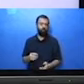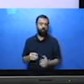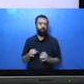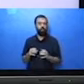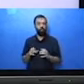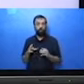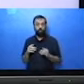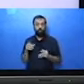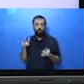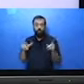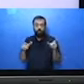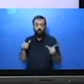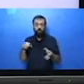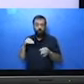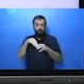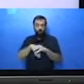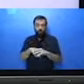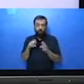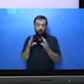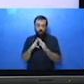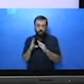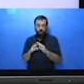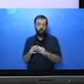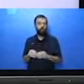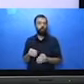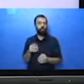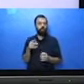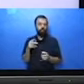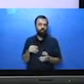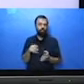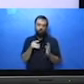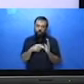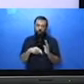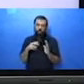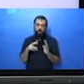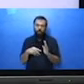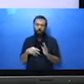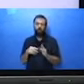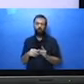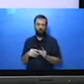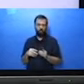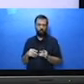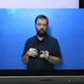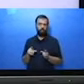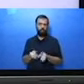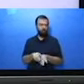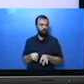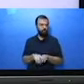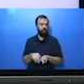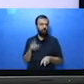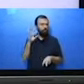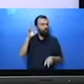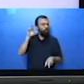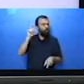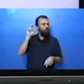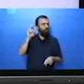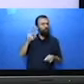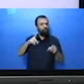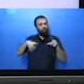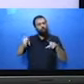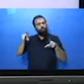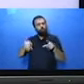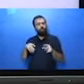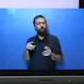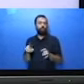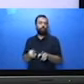casa e leram livros e ouviram música. E descansaram e fizeram